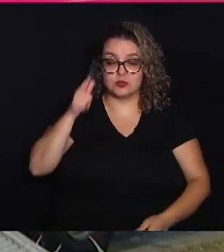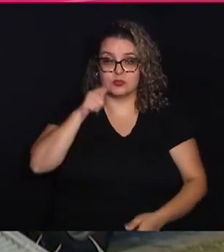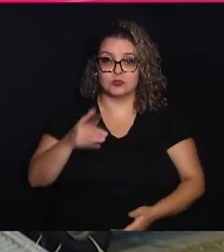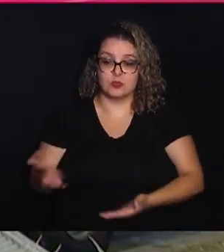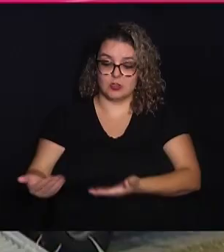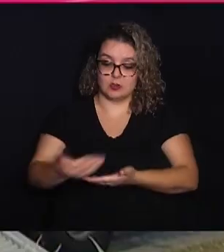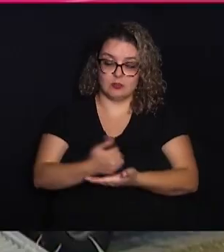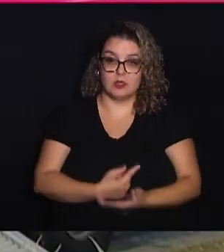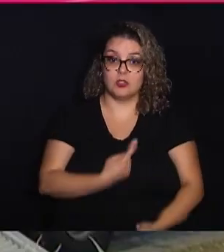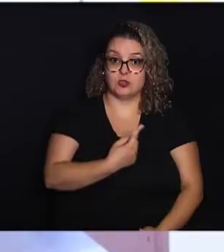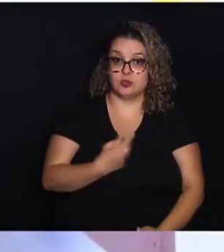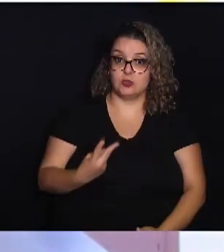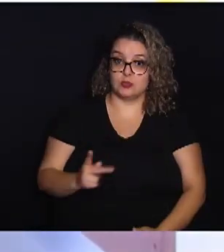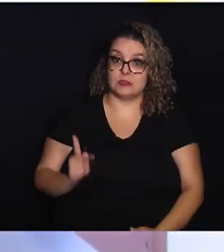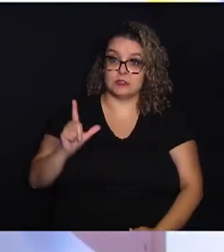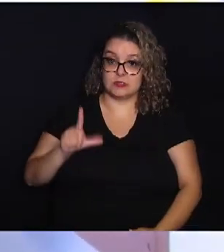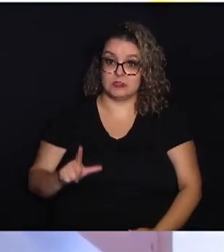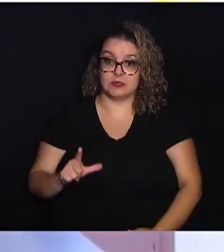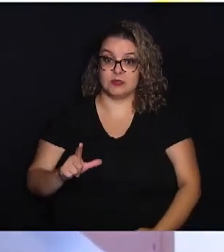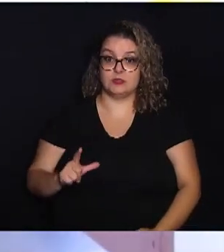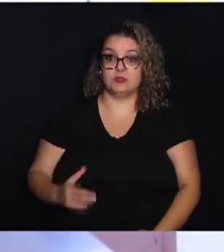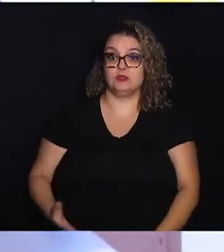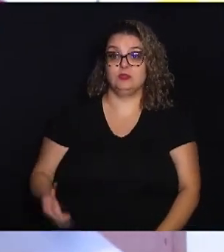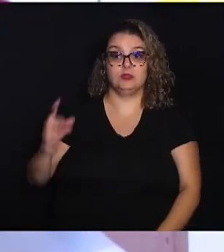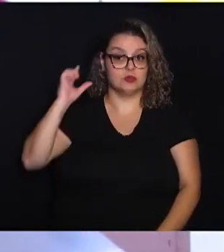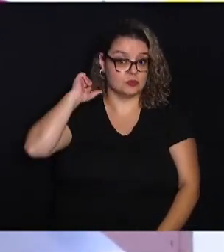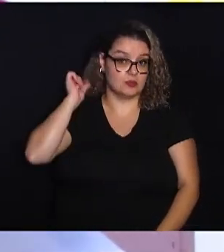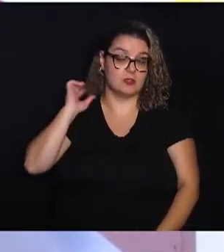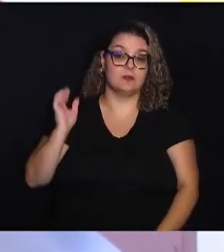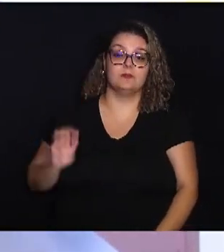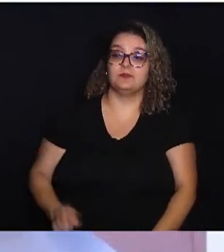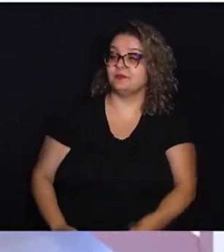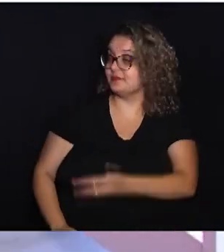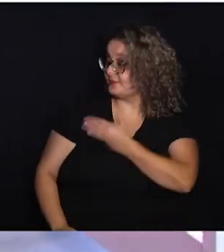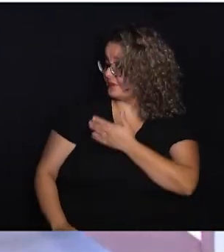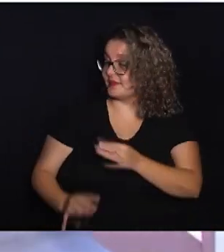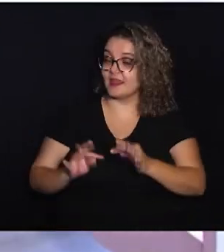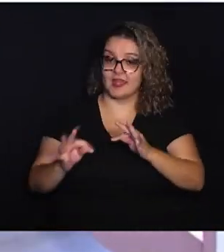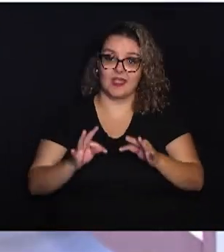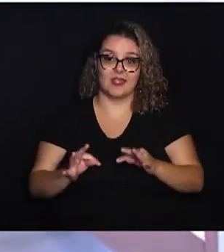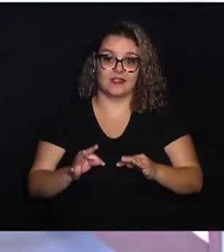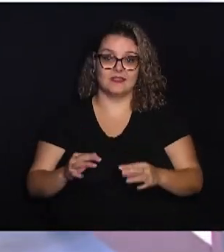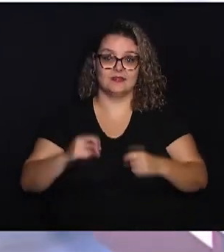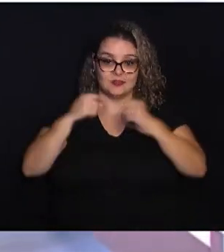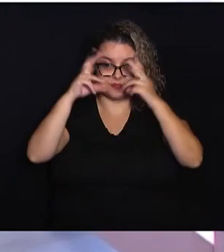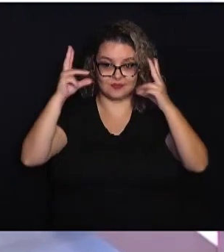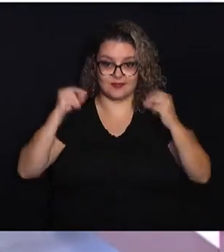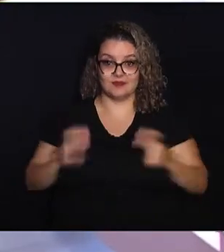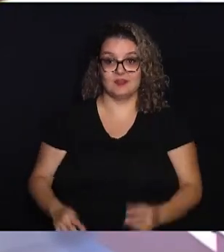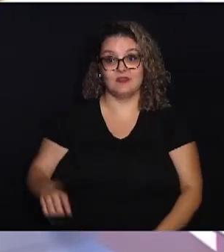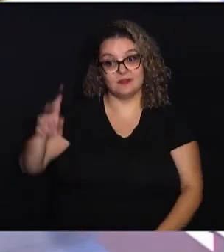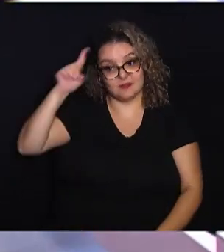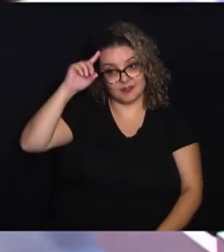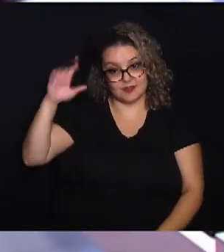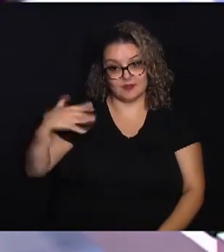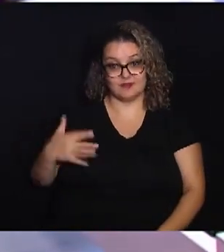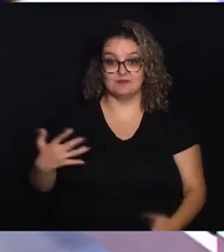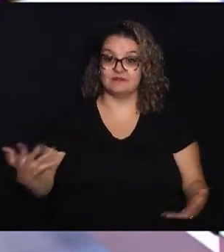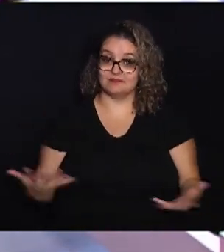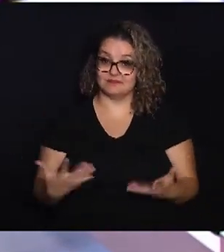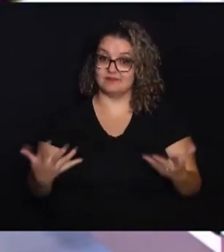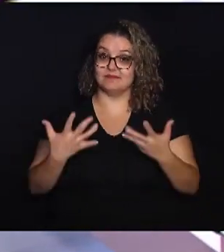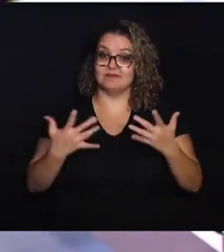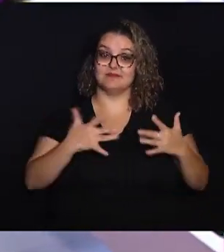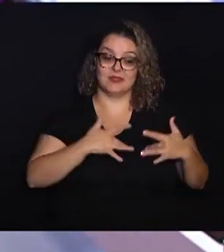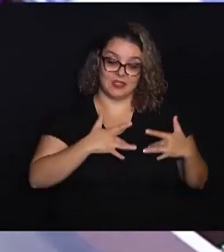de 12 quilos de cabelo. Maeli é técnica de enfermagem da rede e fez do seu dia a dia a motivação para